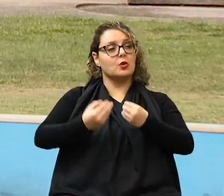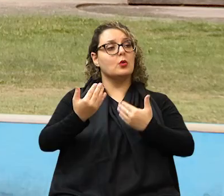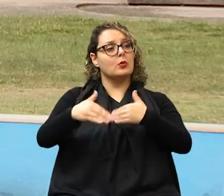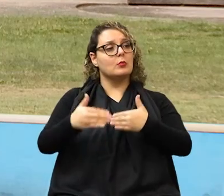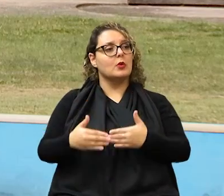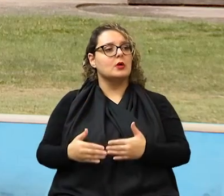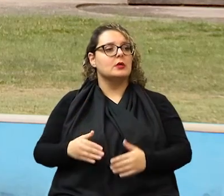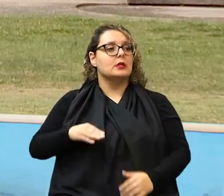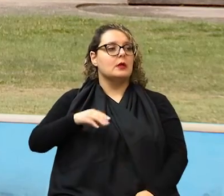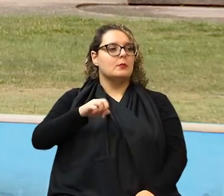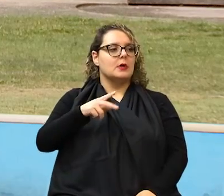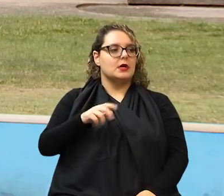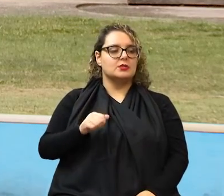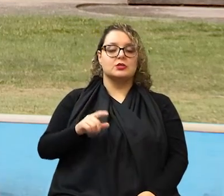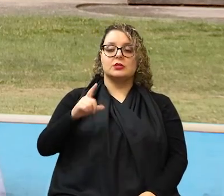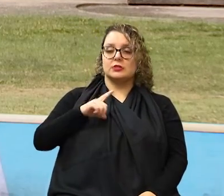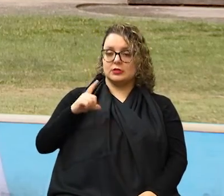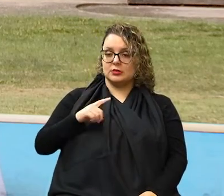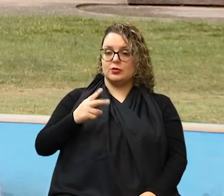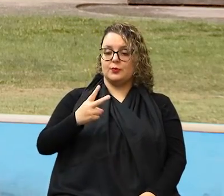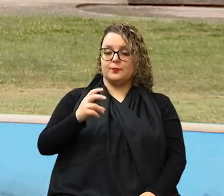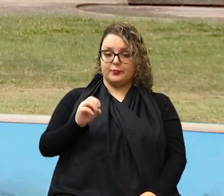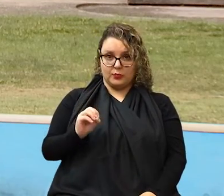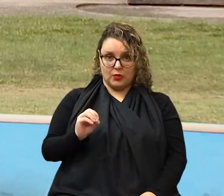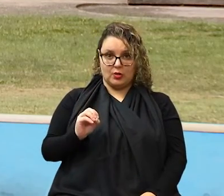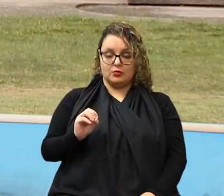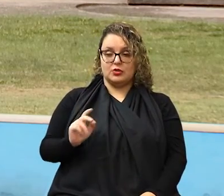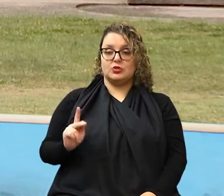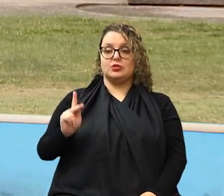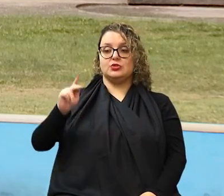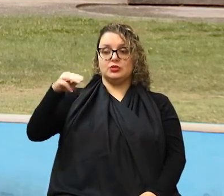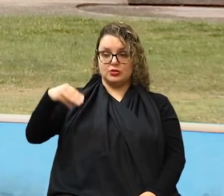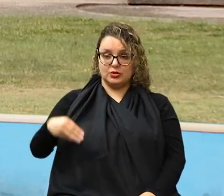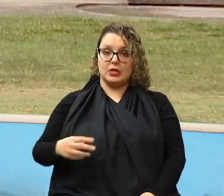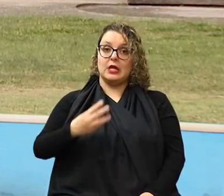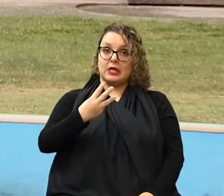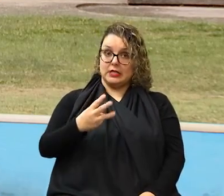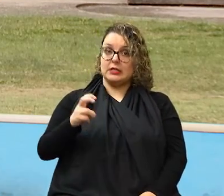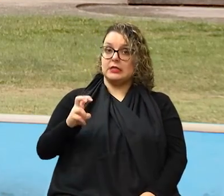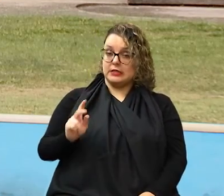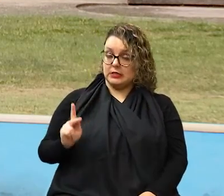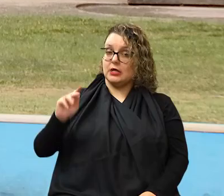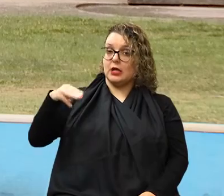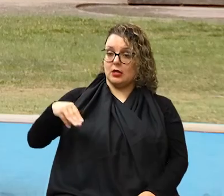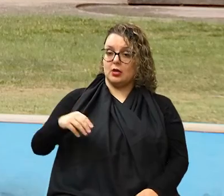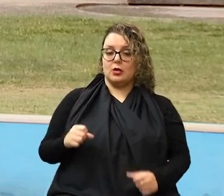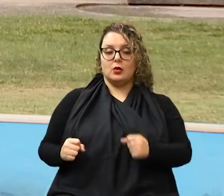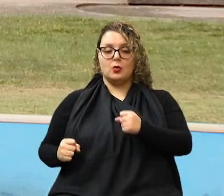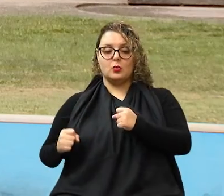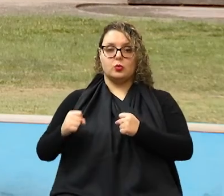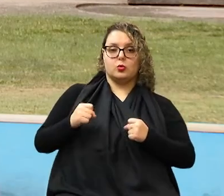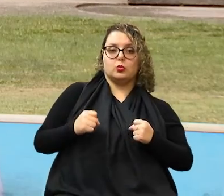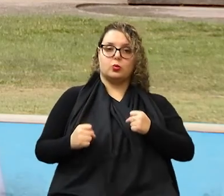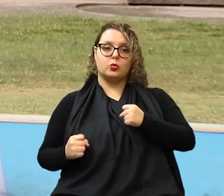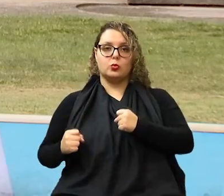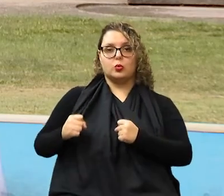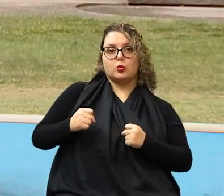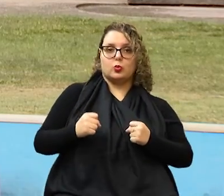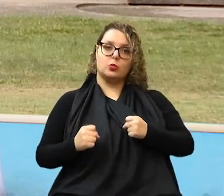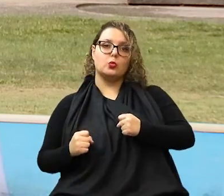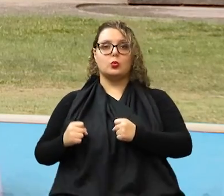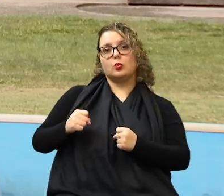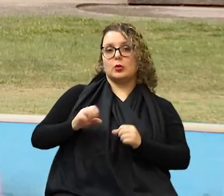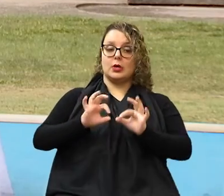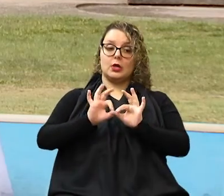são as provas na marcha atlética? Nós temos a prova de 20 km e 35 km de marcha atlética. São